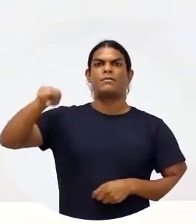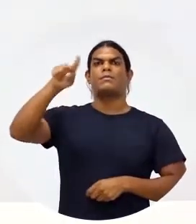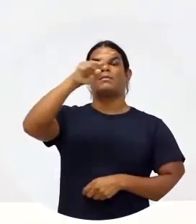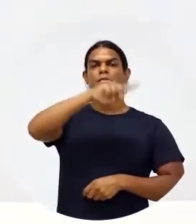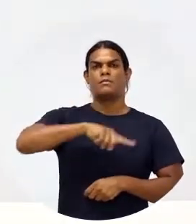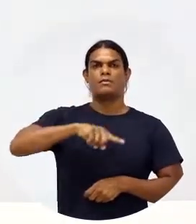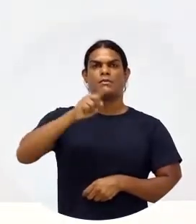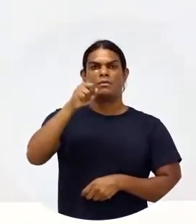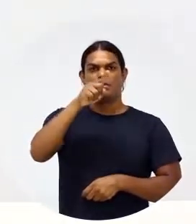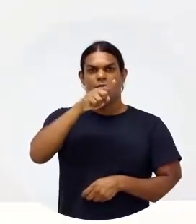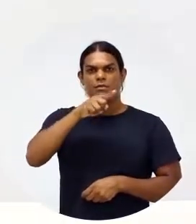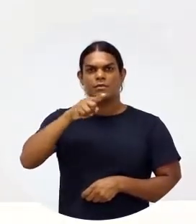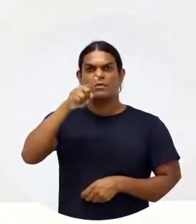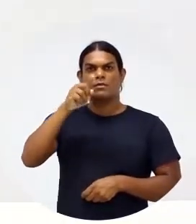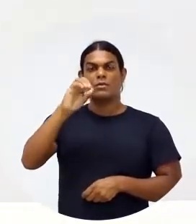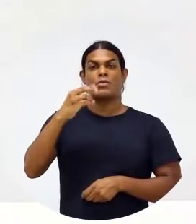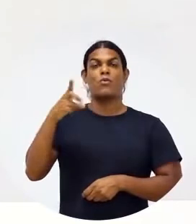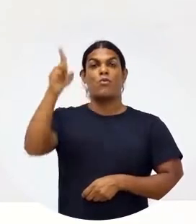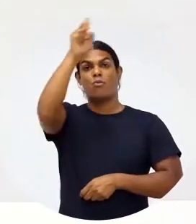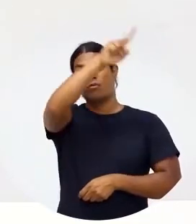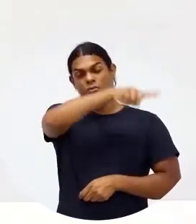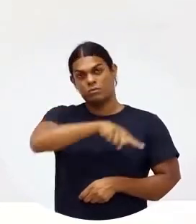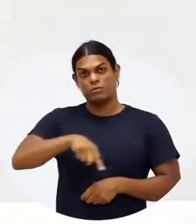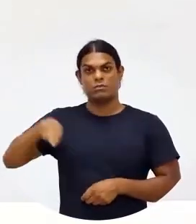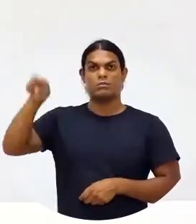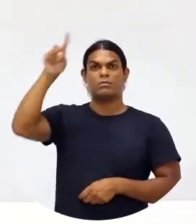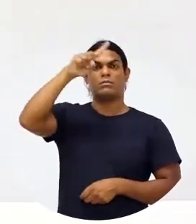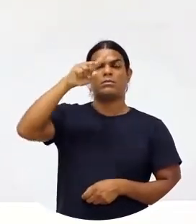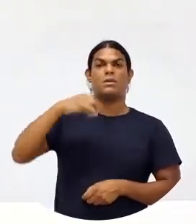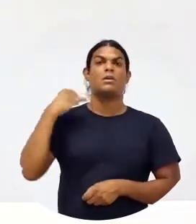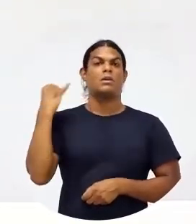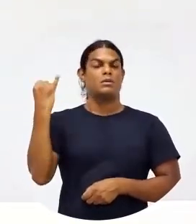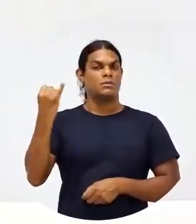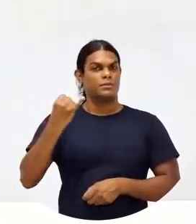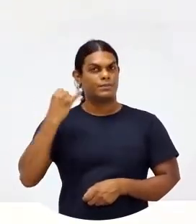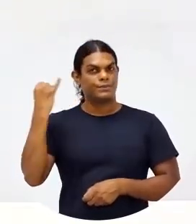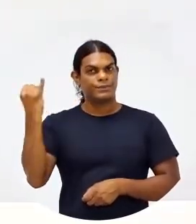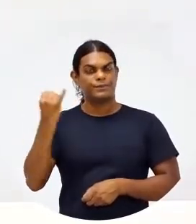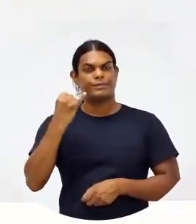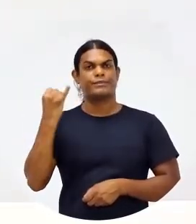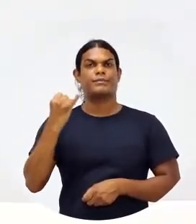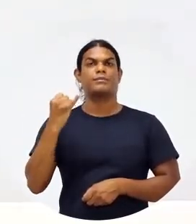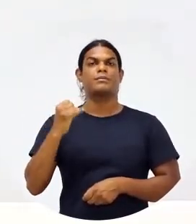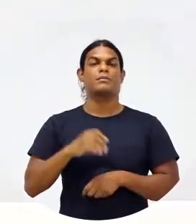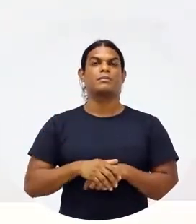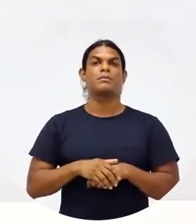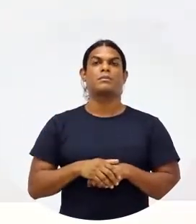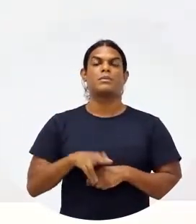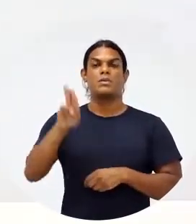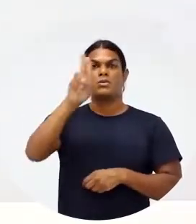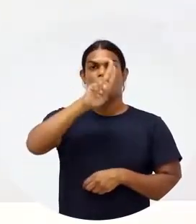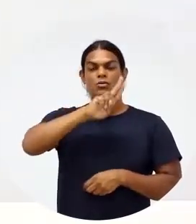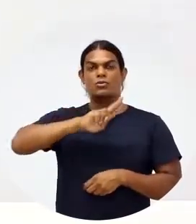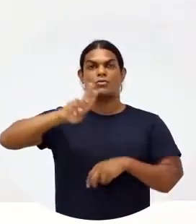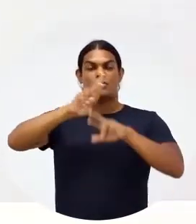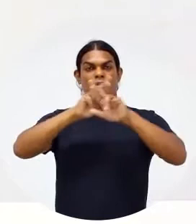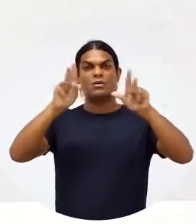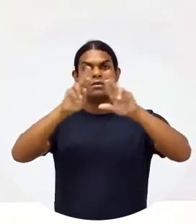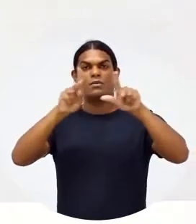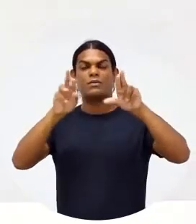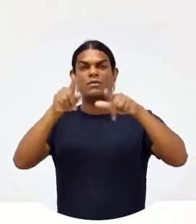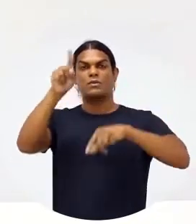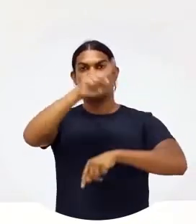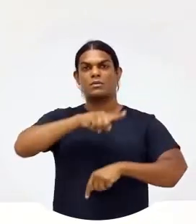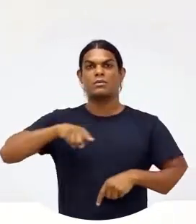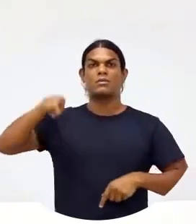três tamanhos. É importantíssimo que a gente diferencie bem o tamanho dos círculos pequeno, médio e grande, para que